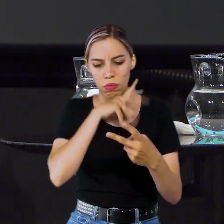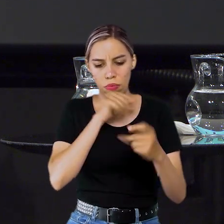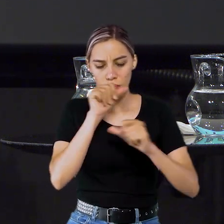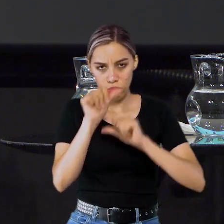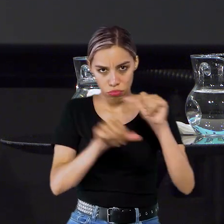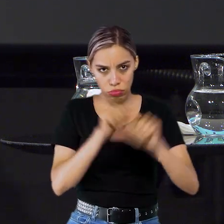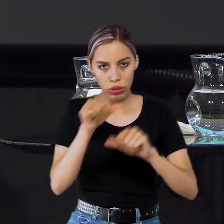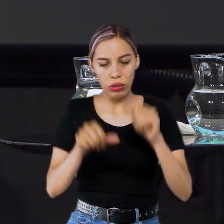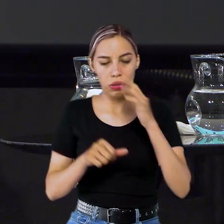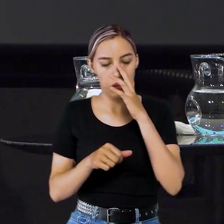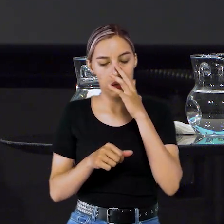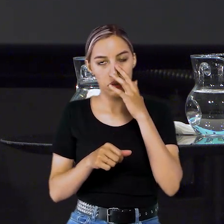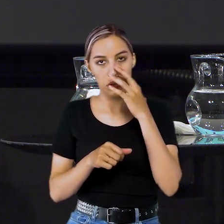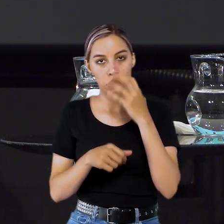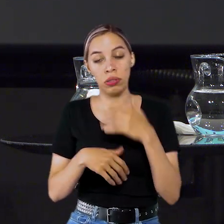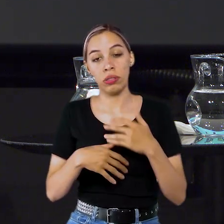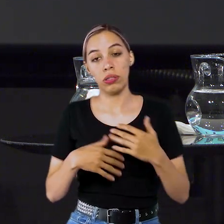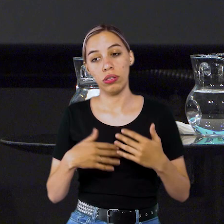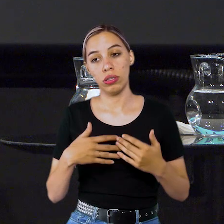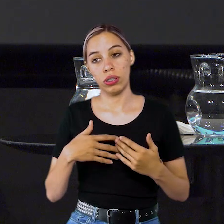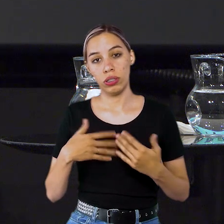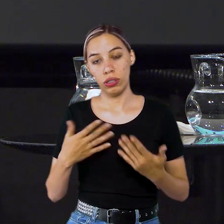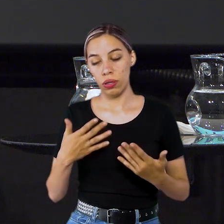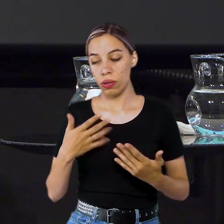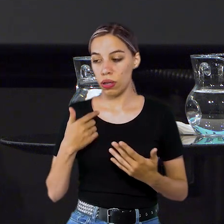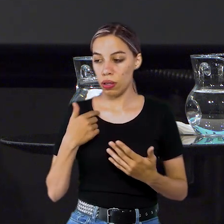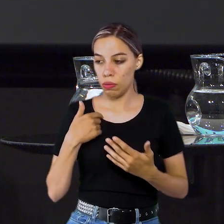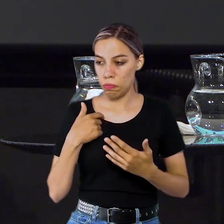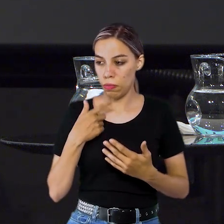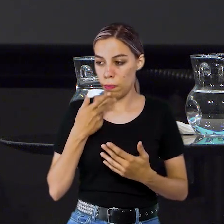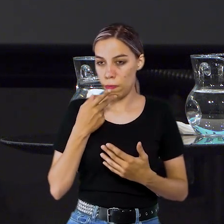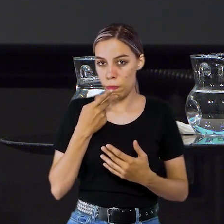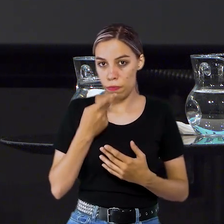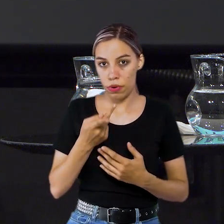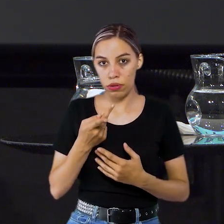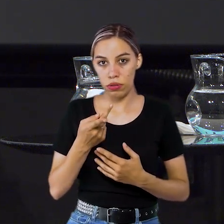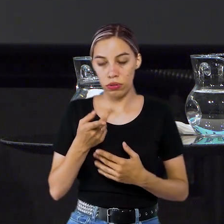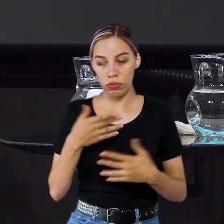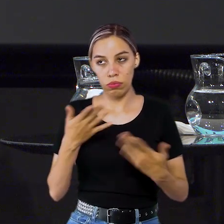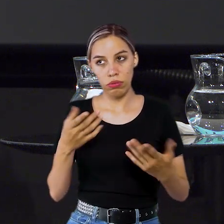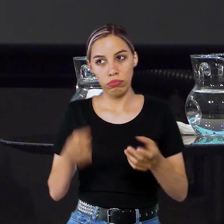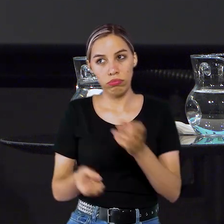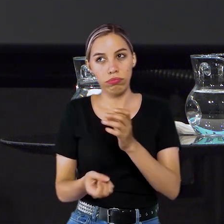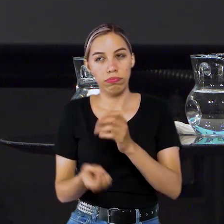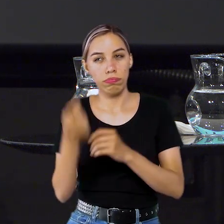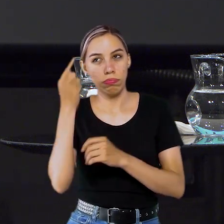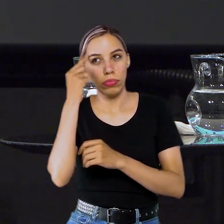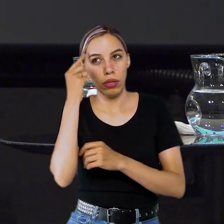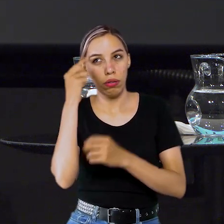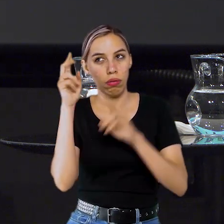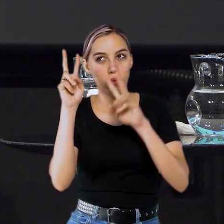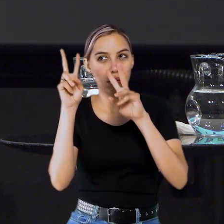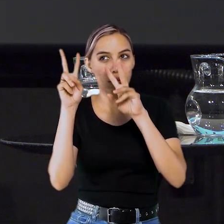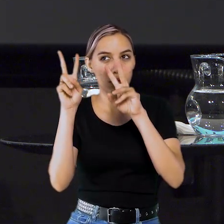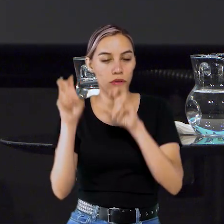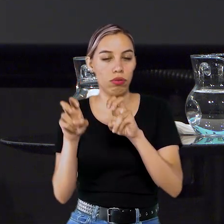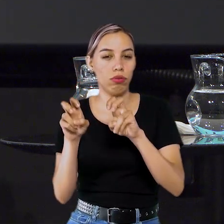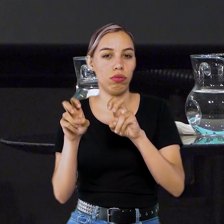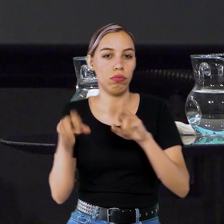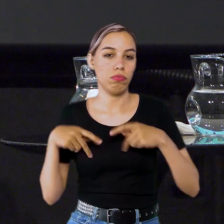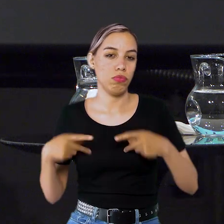Essa foi minha fala, juntamente quando está discutindo sobre o surgimento do ser humano,